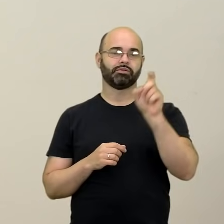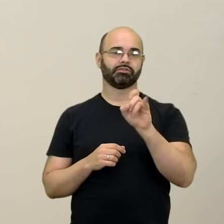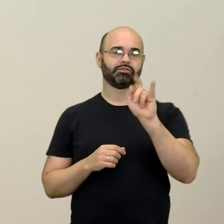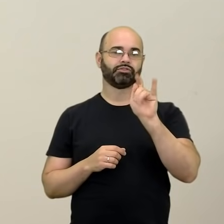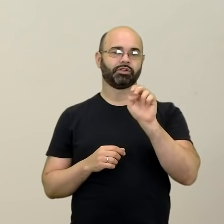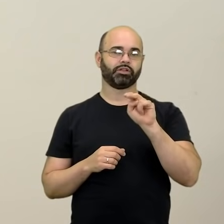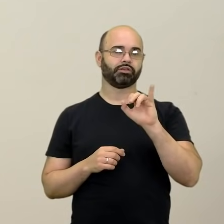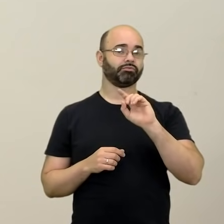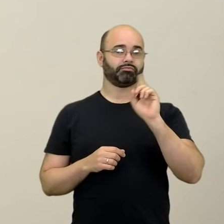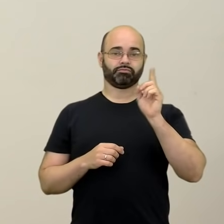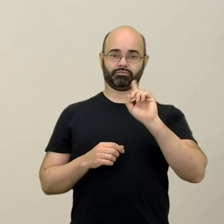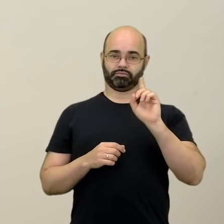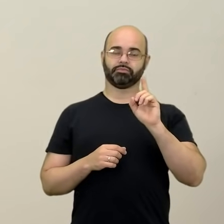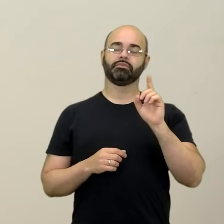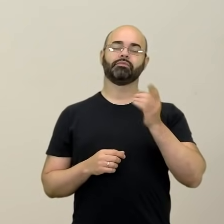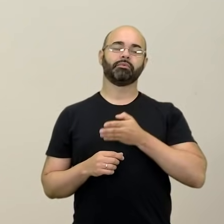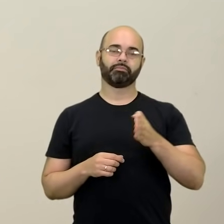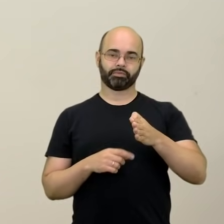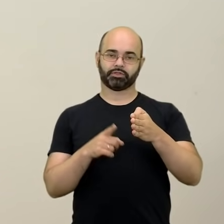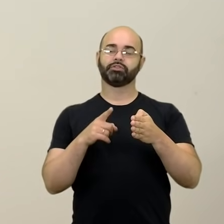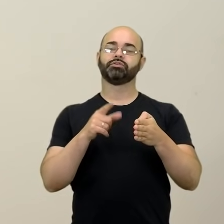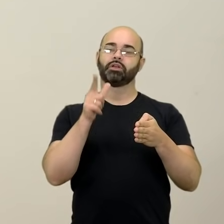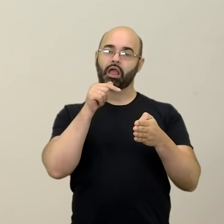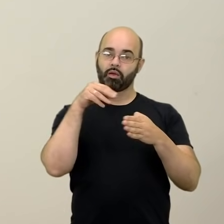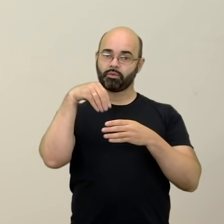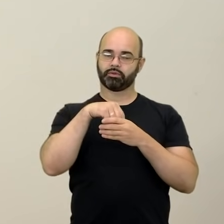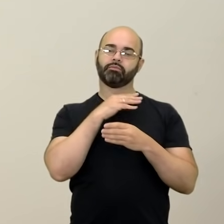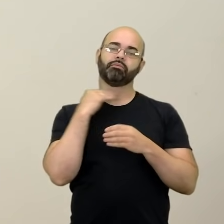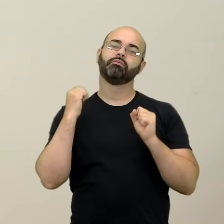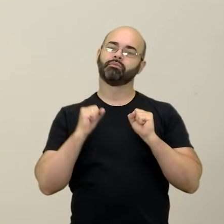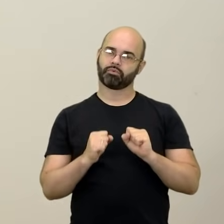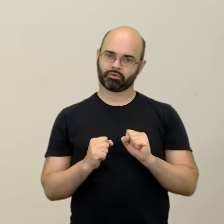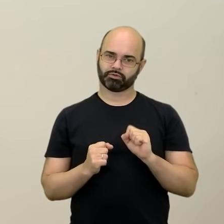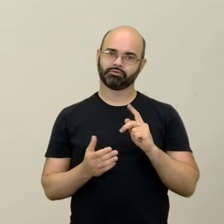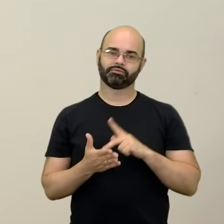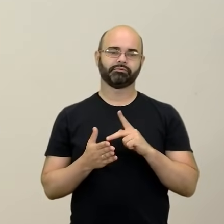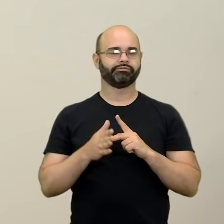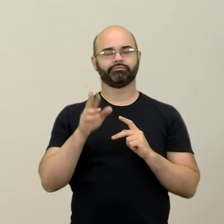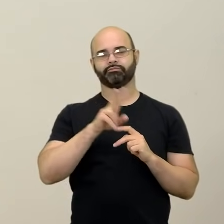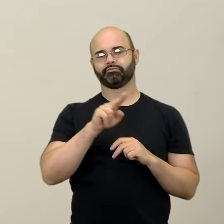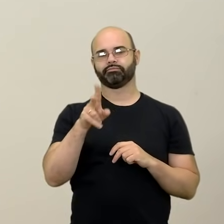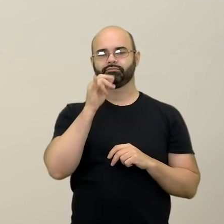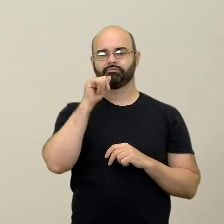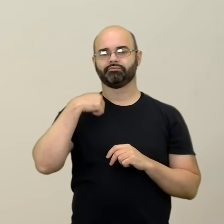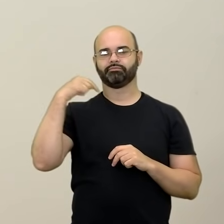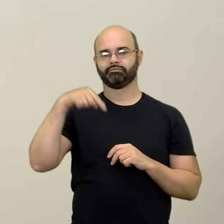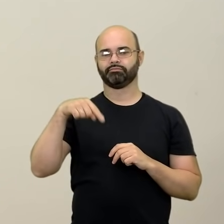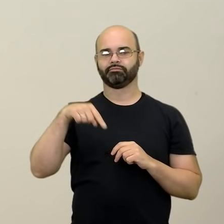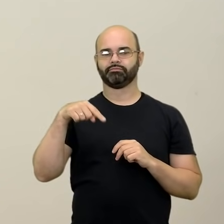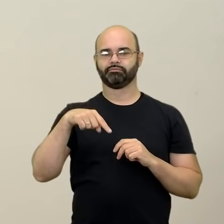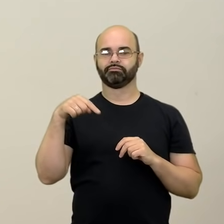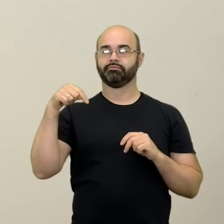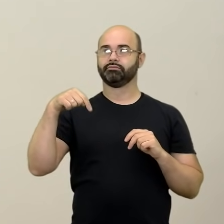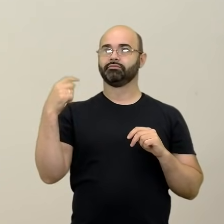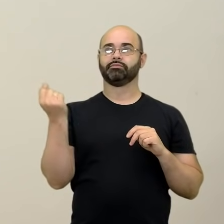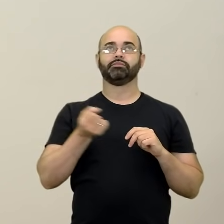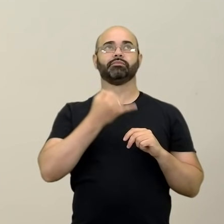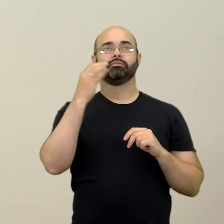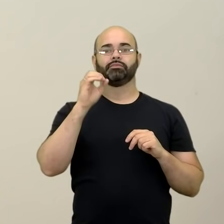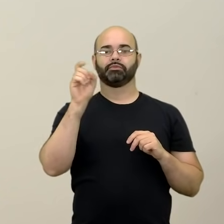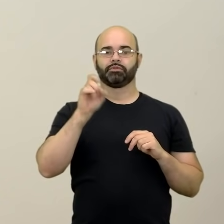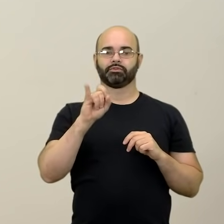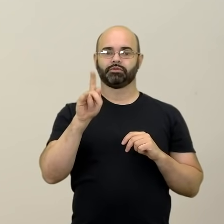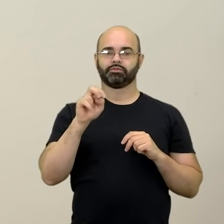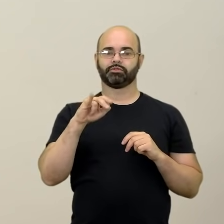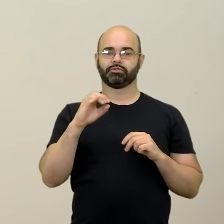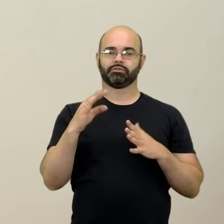eles diluído suficiente para ele sobreviver a mesma coisa Nossa eu estou nesta sala aqui e ela tem uma quantidade de oxigênio